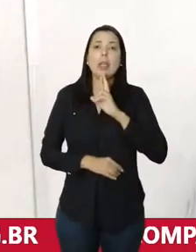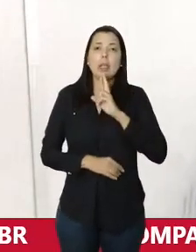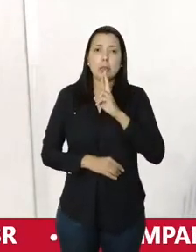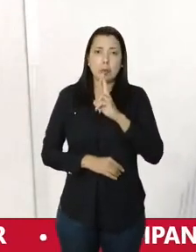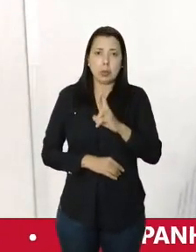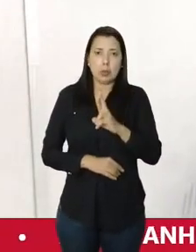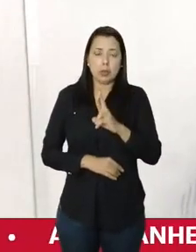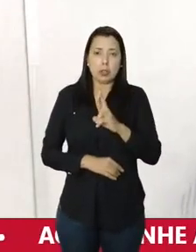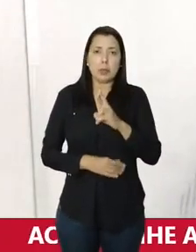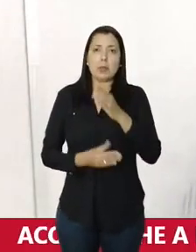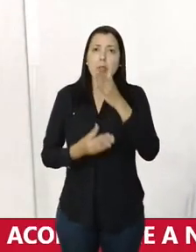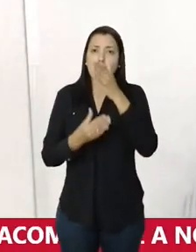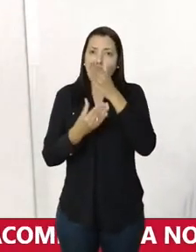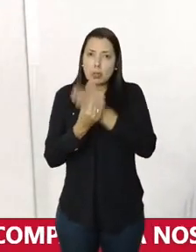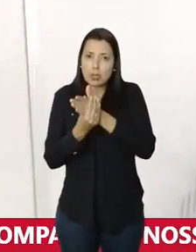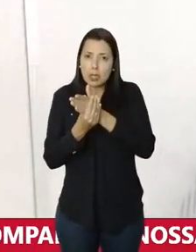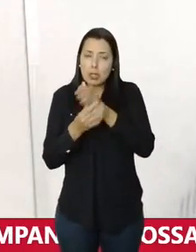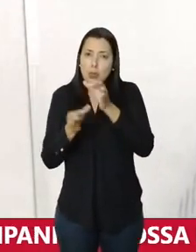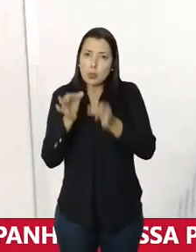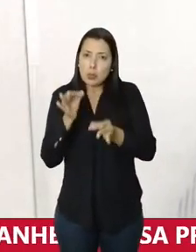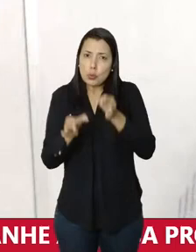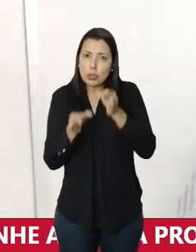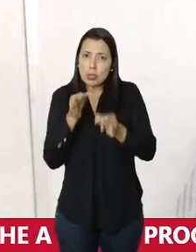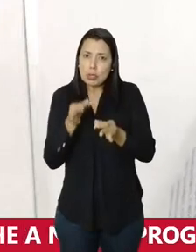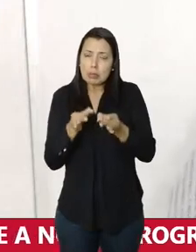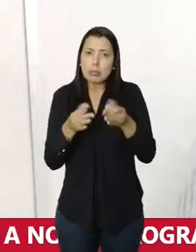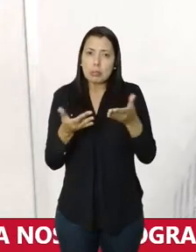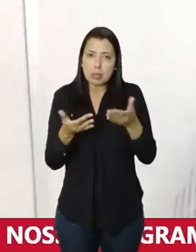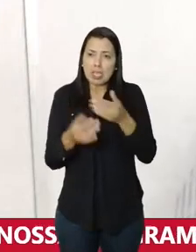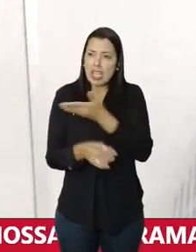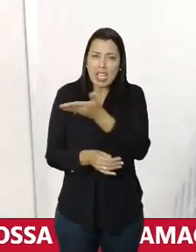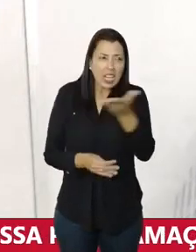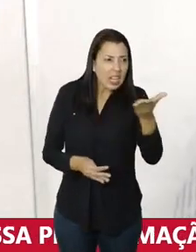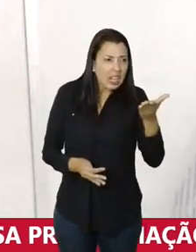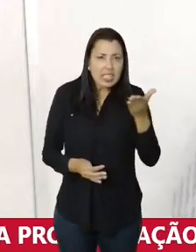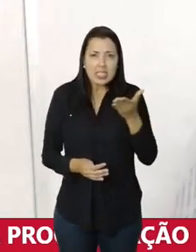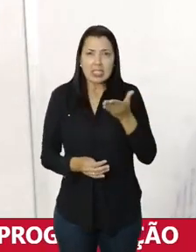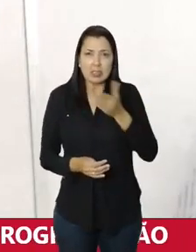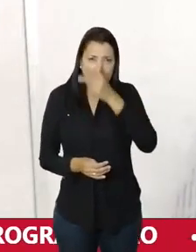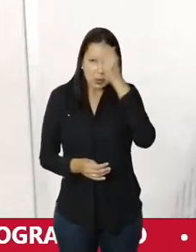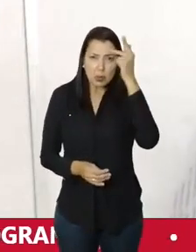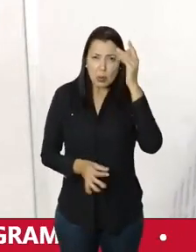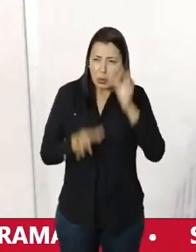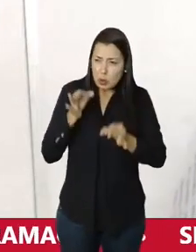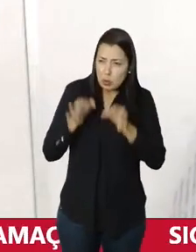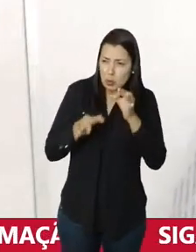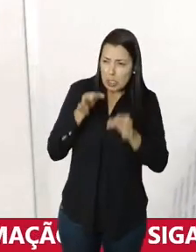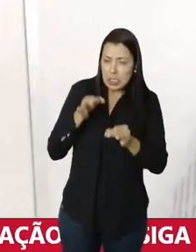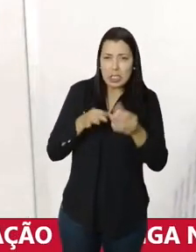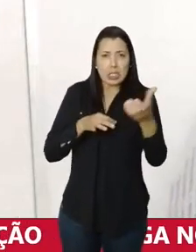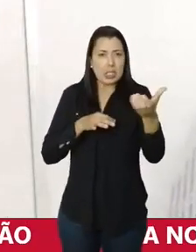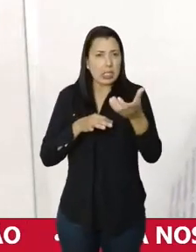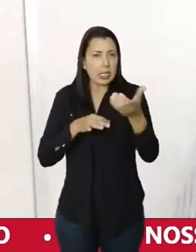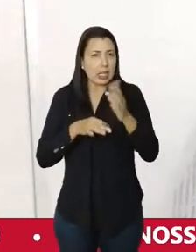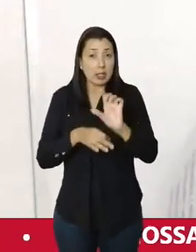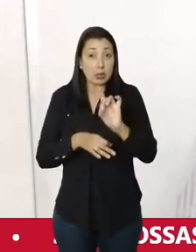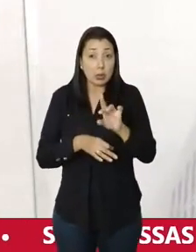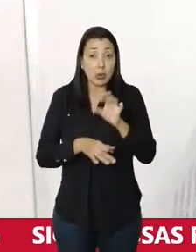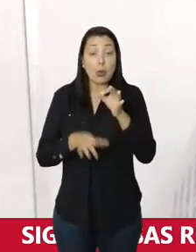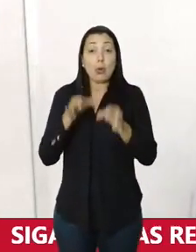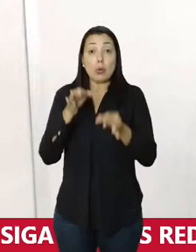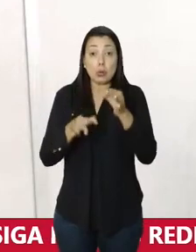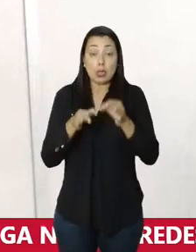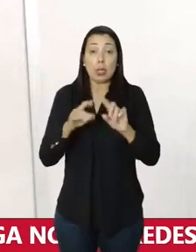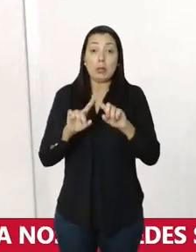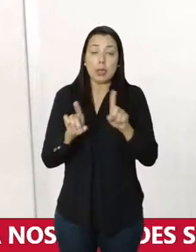respondendo a processos na justiça. São esses os juízes que querem não apenas